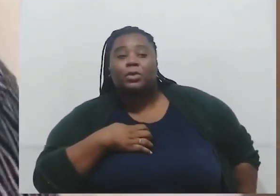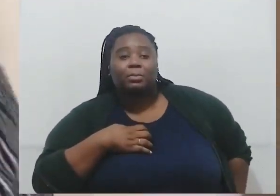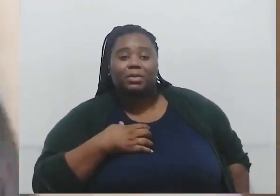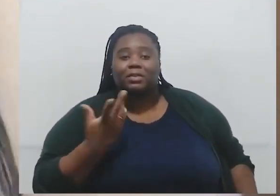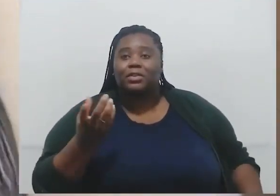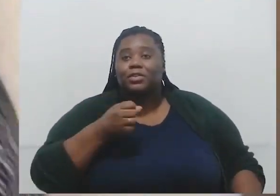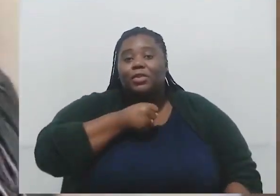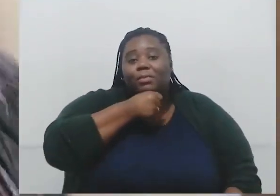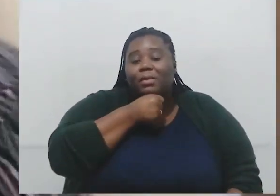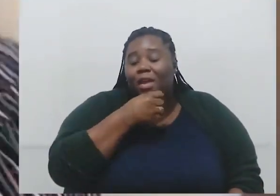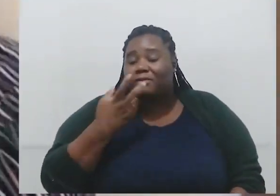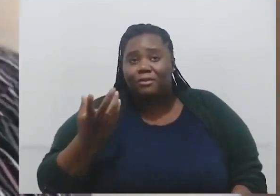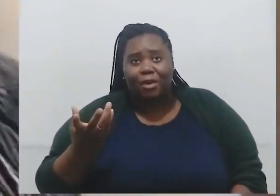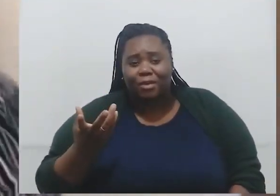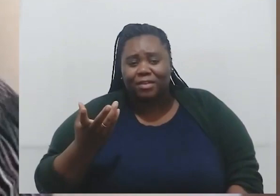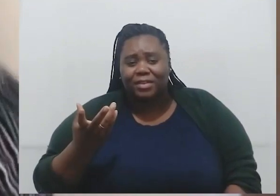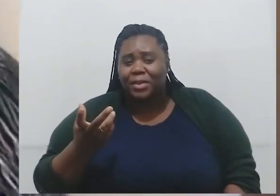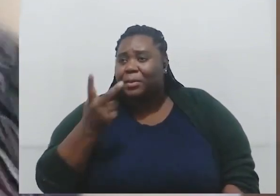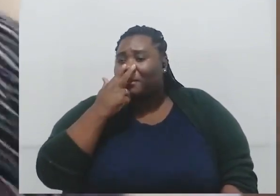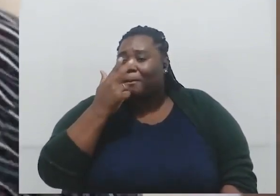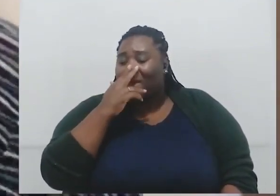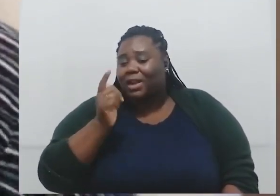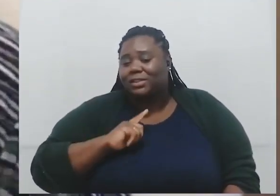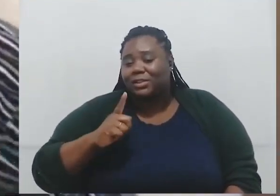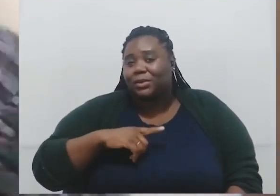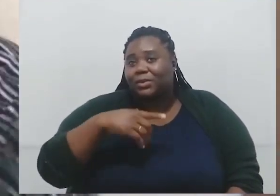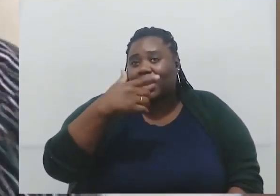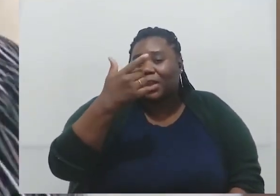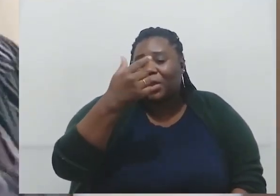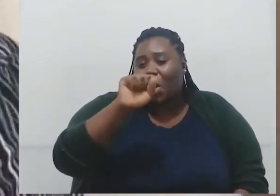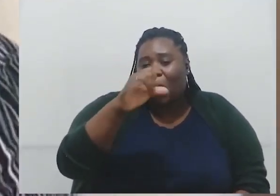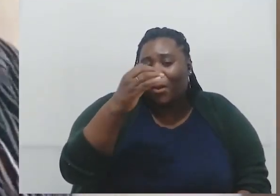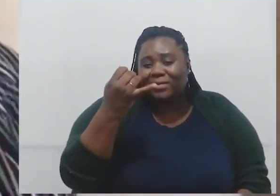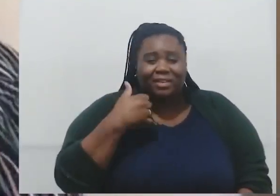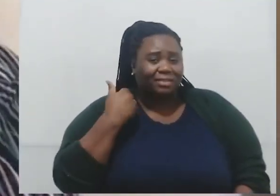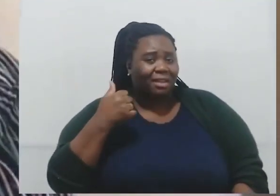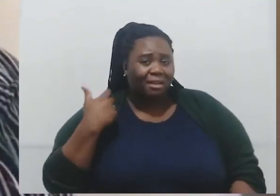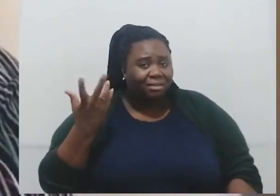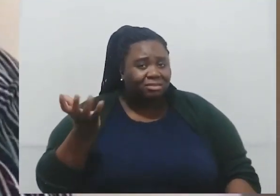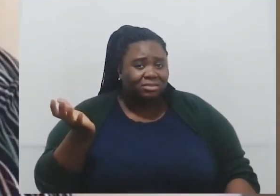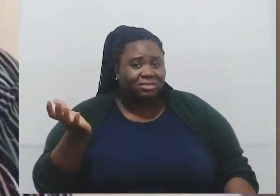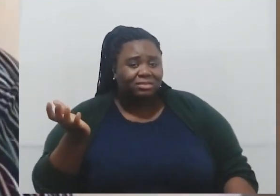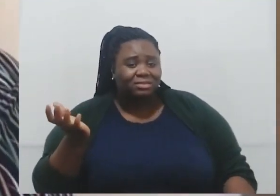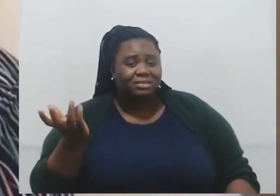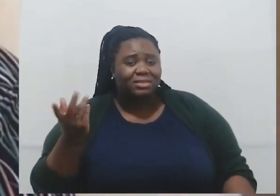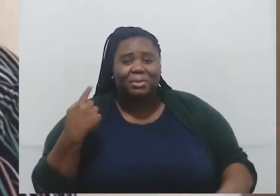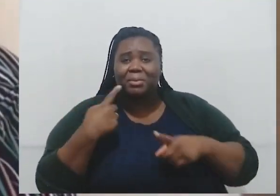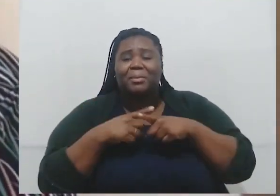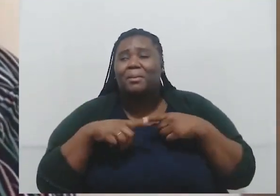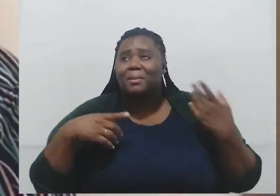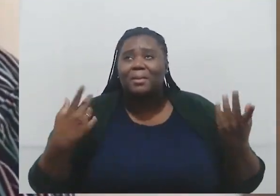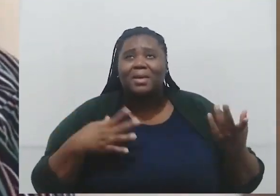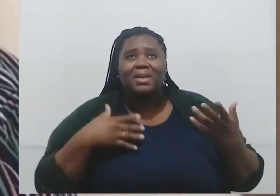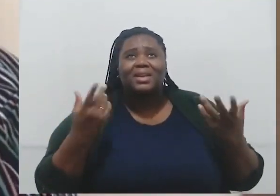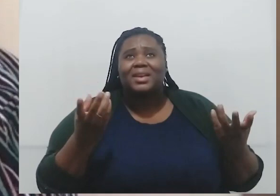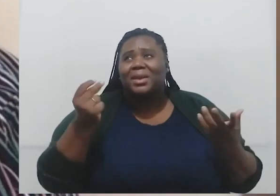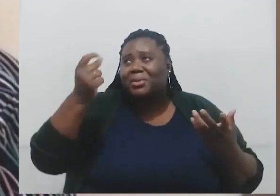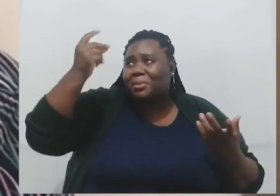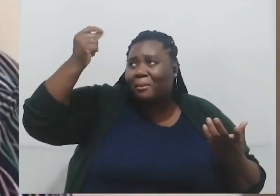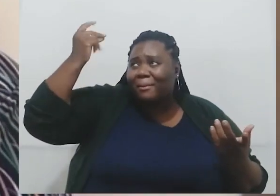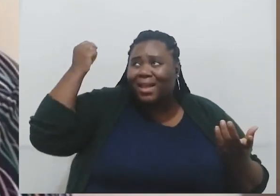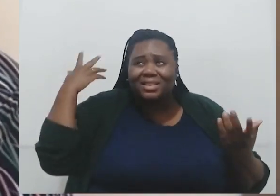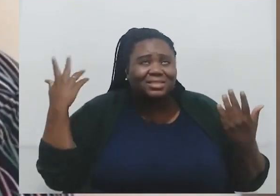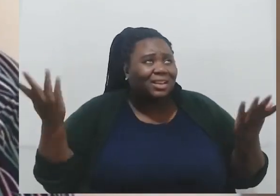80 anos. Porque é uma coisa secular, meu Deus, assim, beira